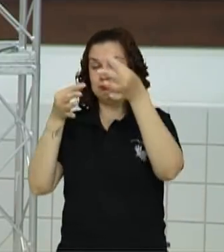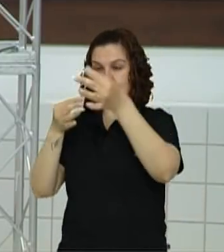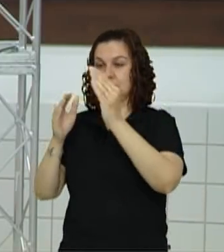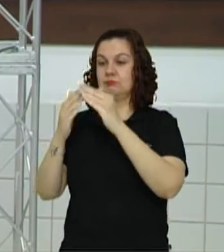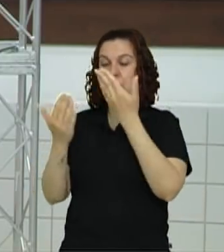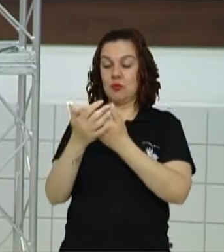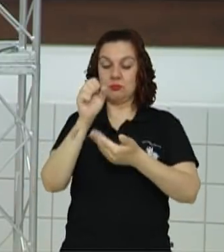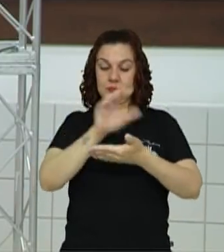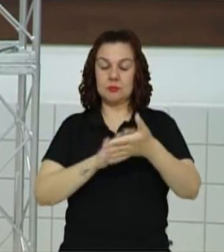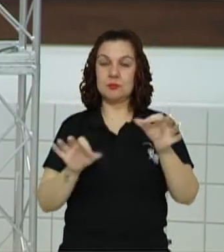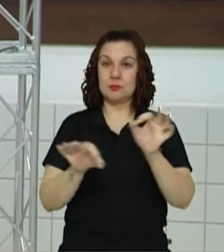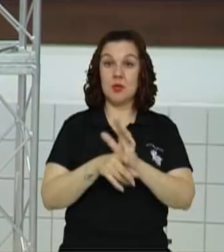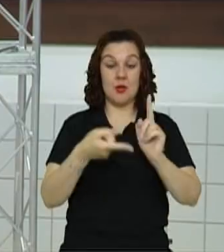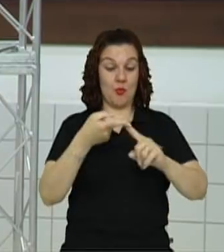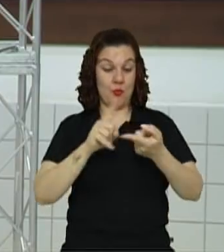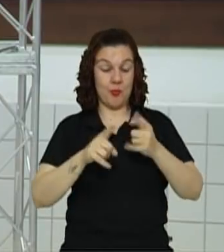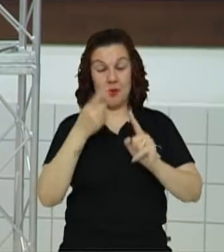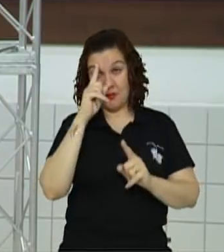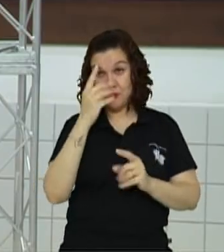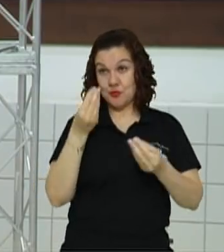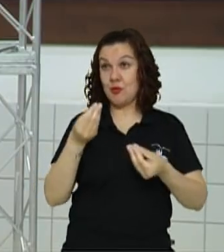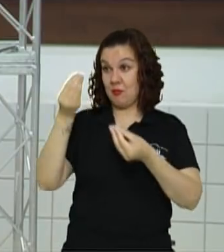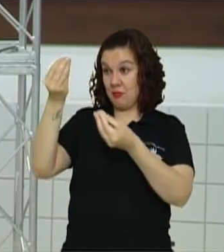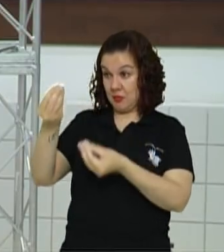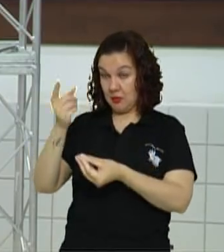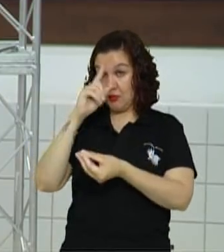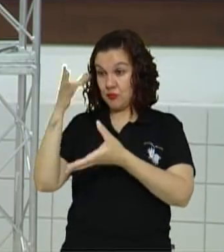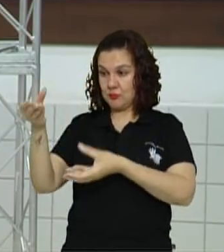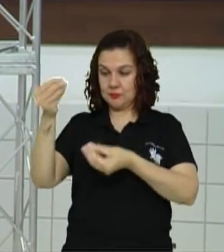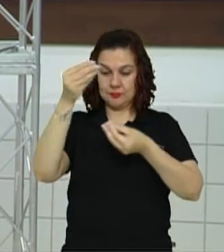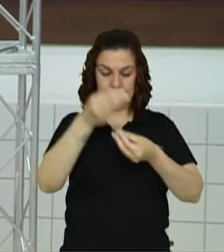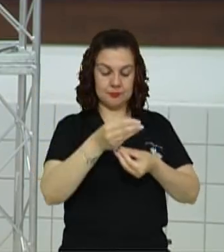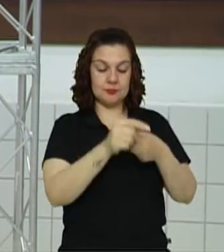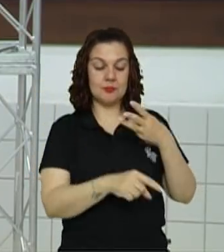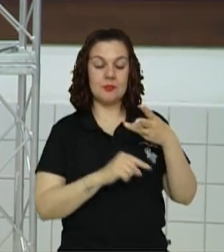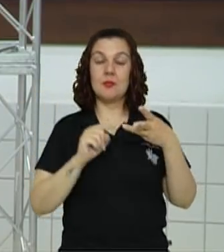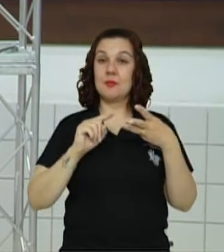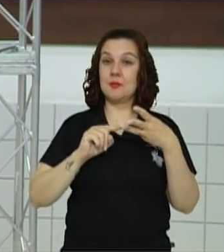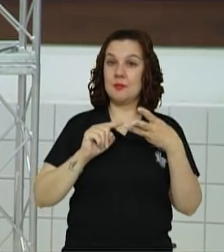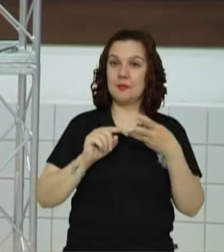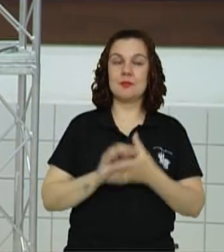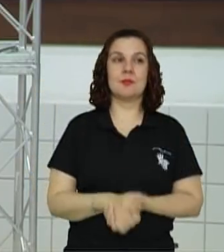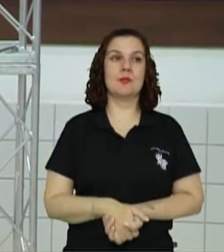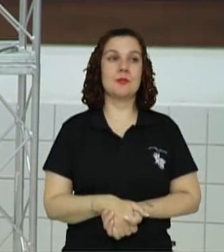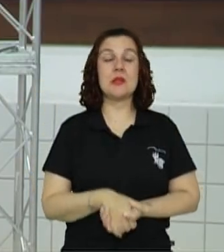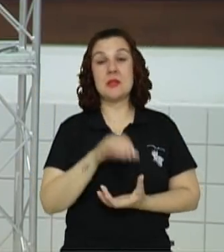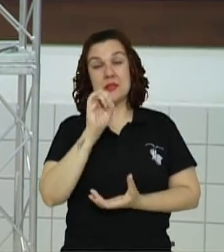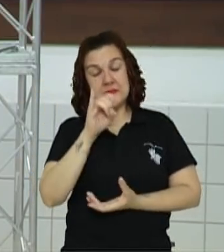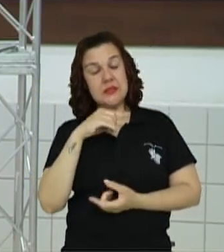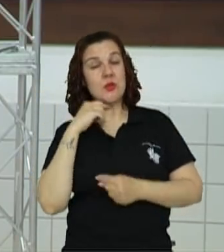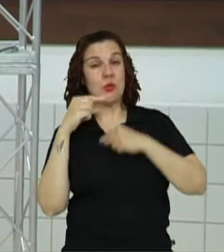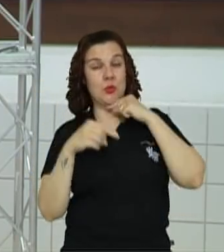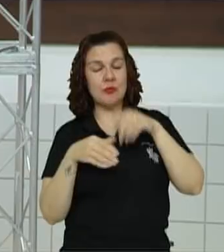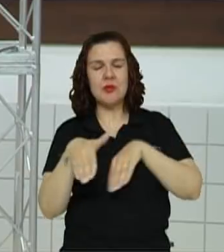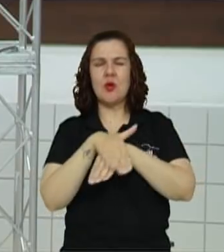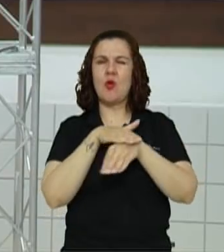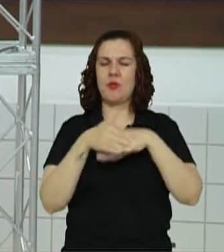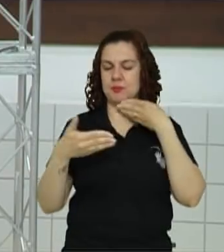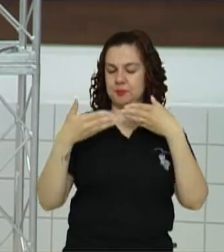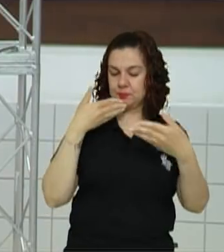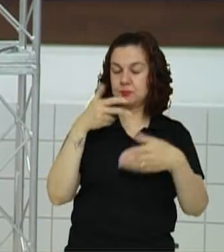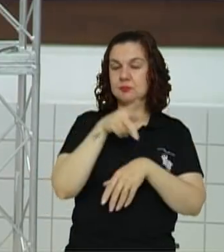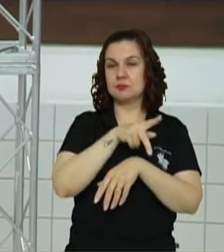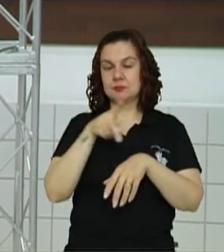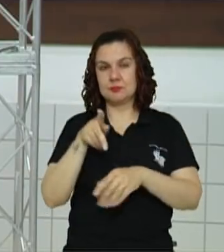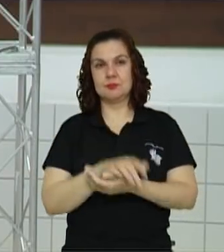né, combinar também um dia para você entregar as atividades. E o terceiro, né, havendo dúvidas, entre em contato com o seu